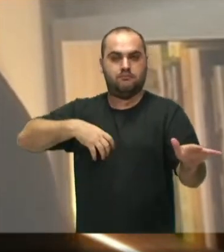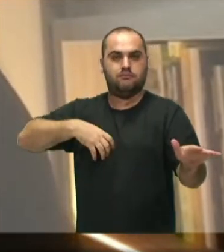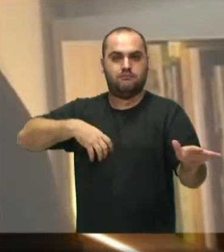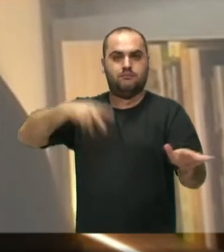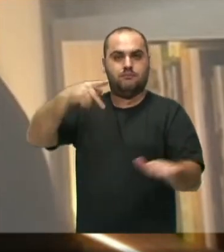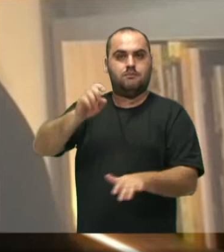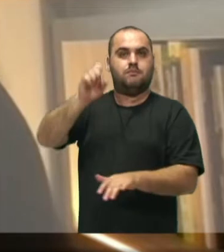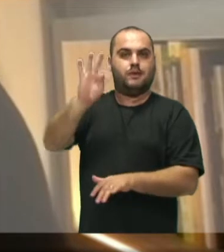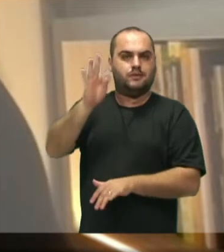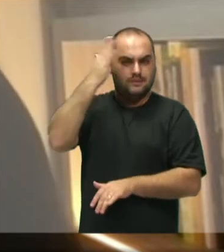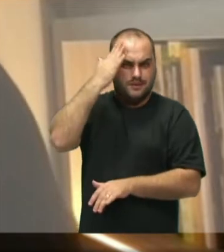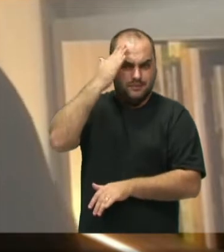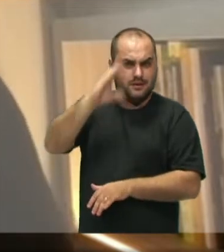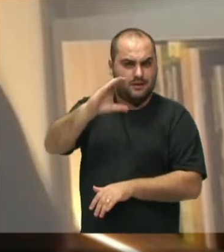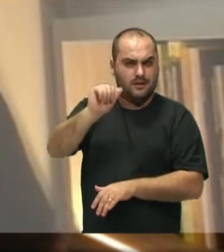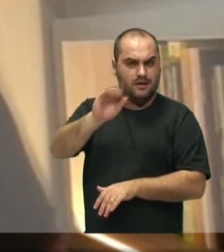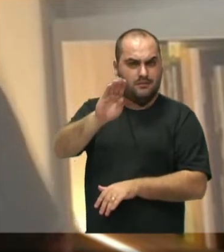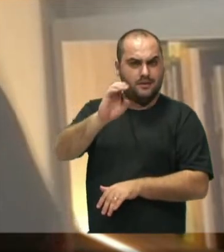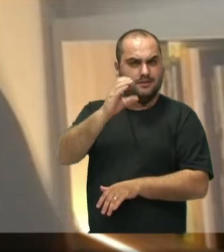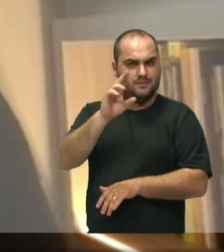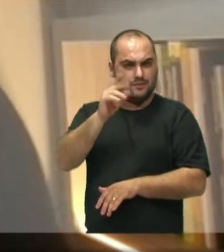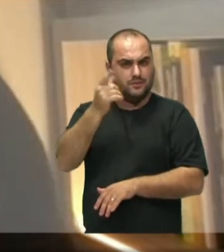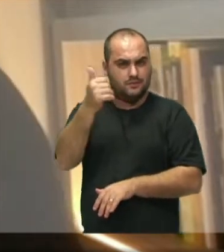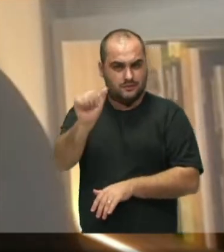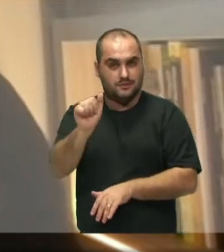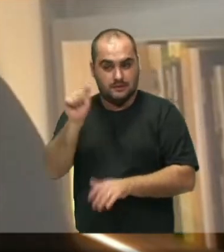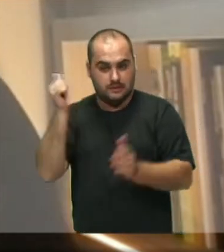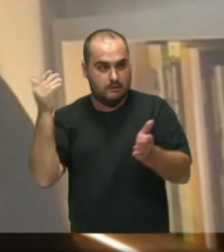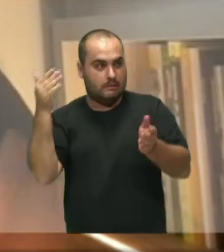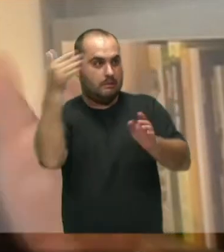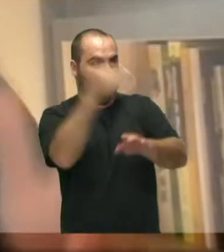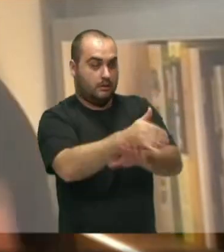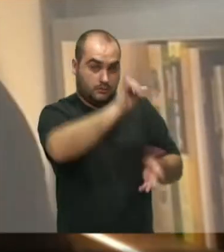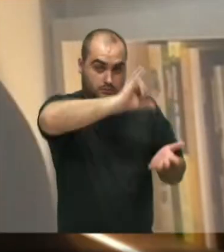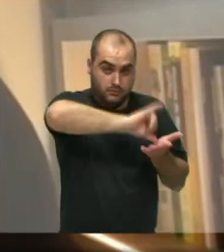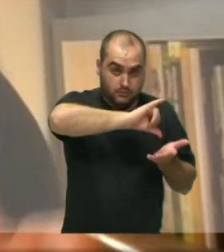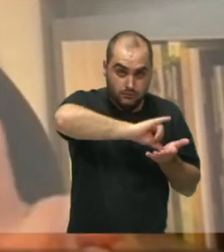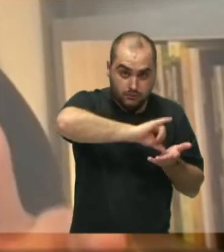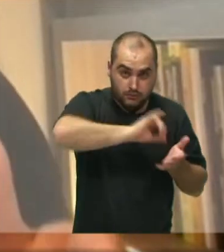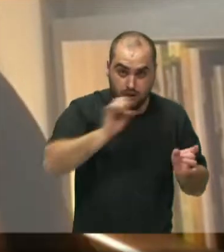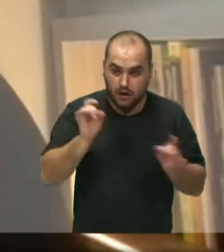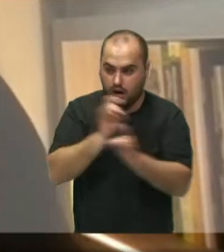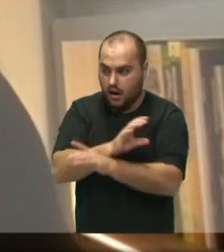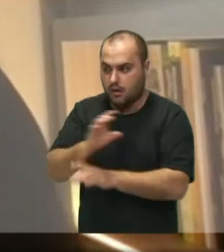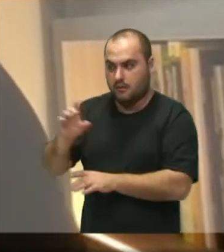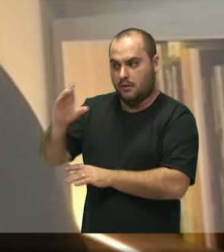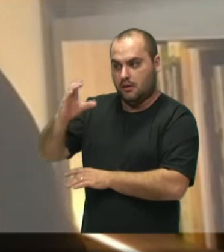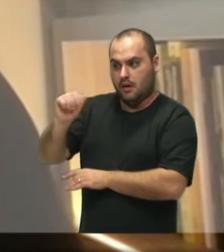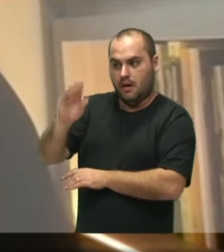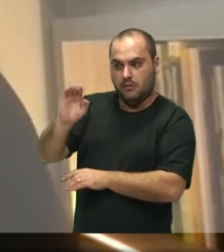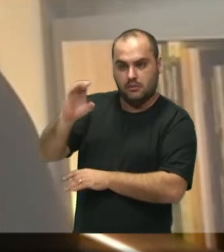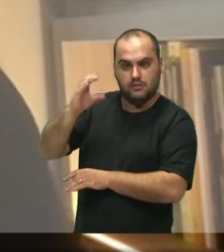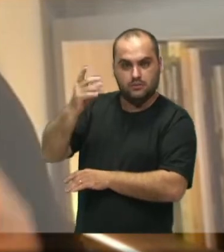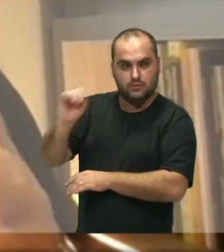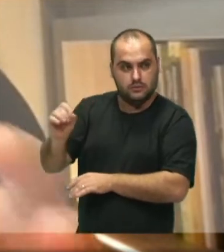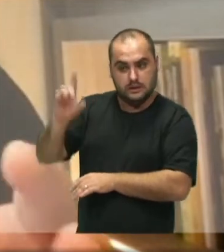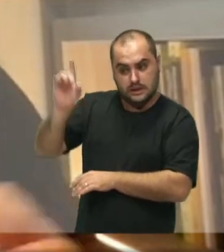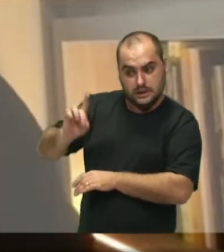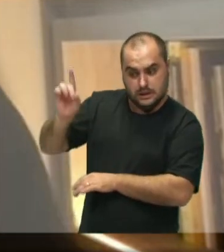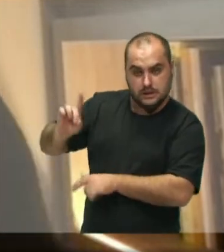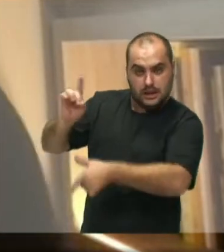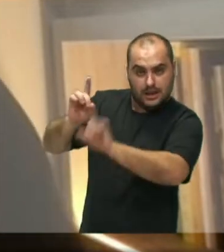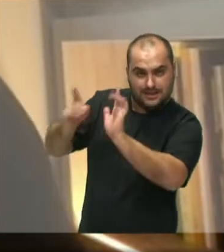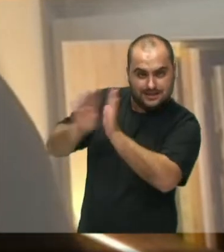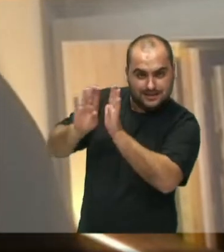você sabe em cabeçudas quando você tá vindo de cabeçudas para o centro logo que passou a orla de cabeçudas à direita antes